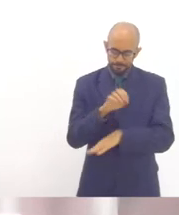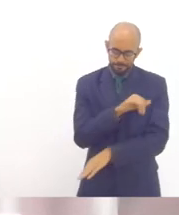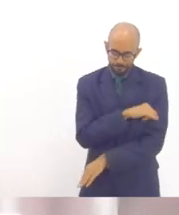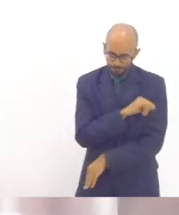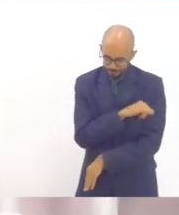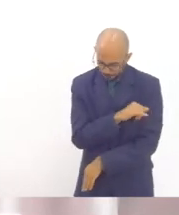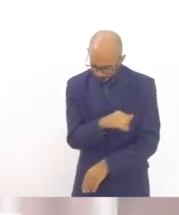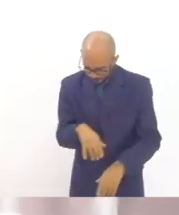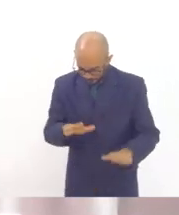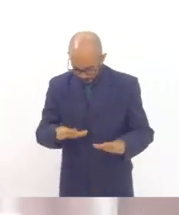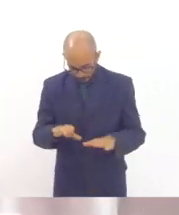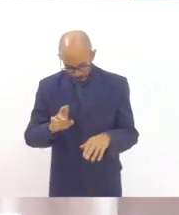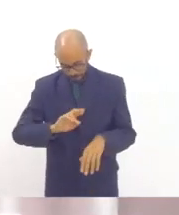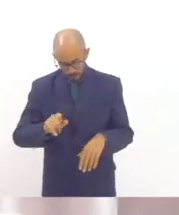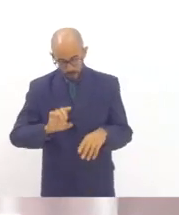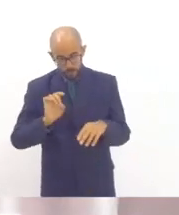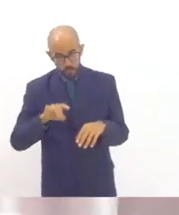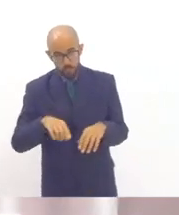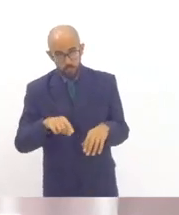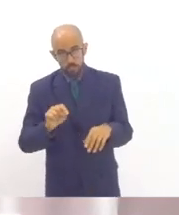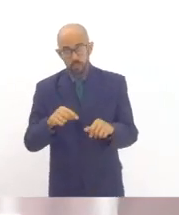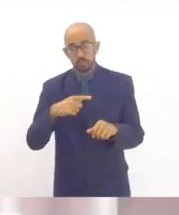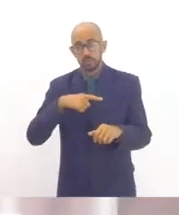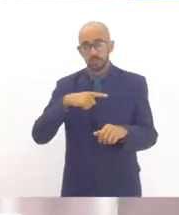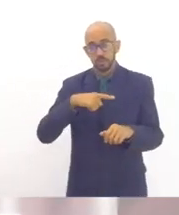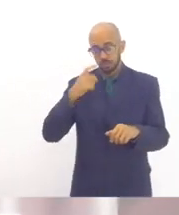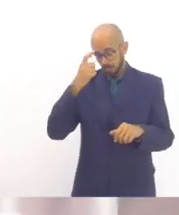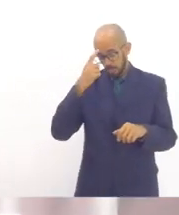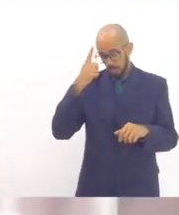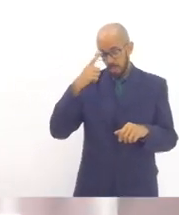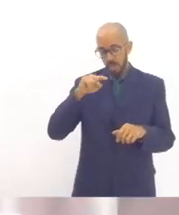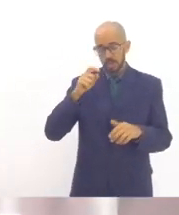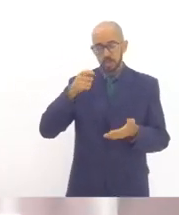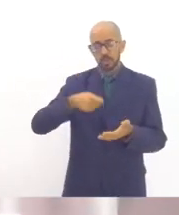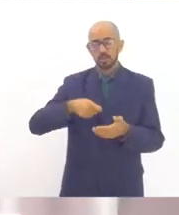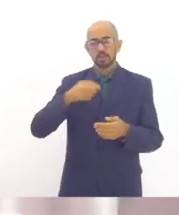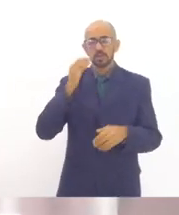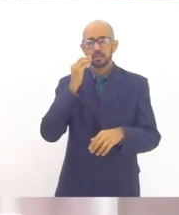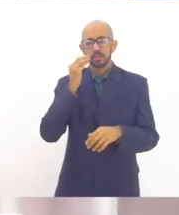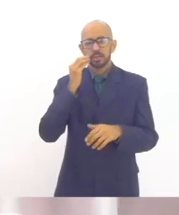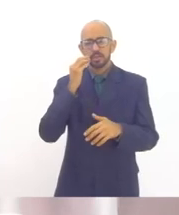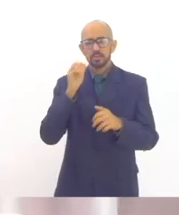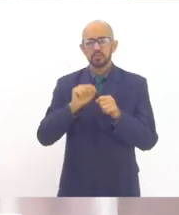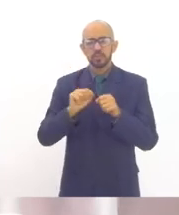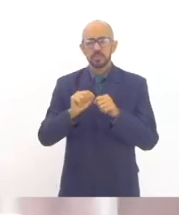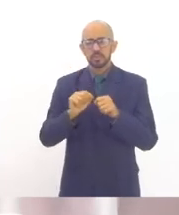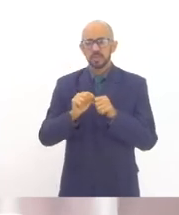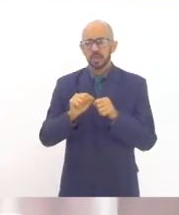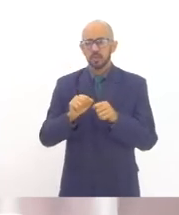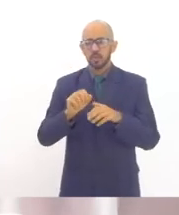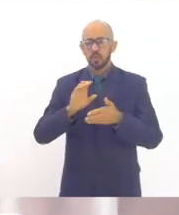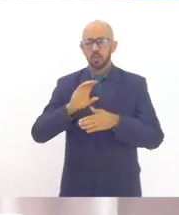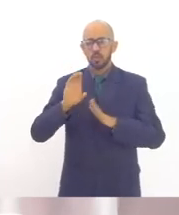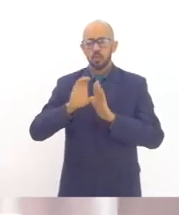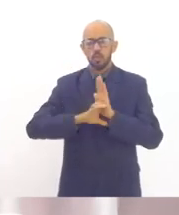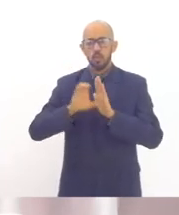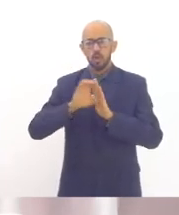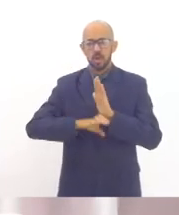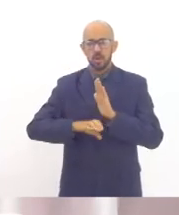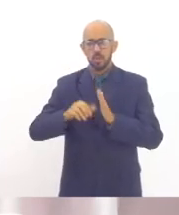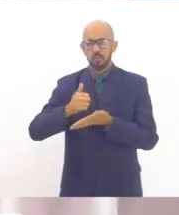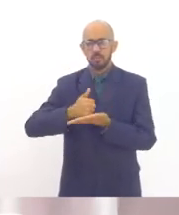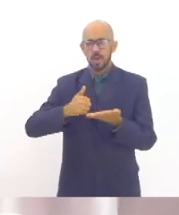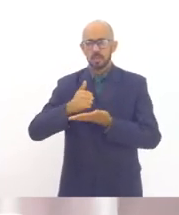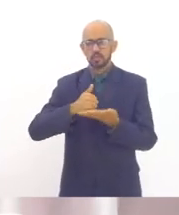isso. A gente tem uma ideia que tem tentado se impor de um currículo mínimo que acaba tendo